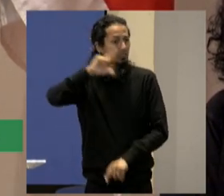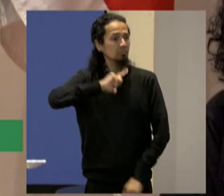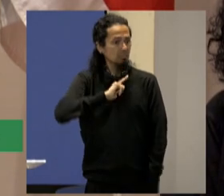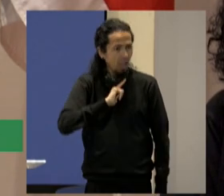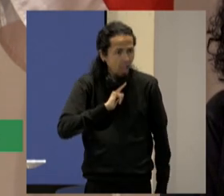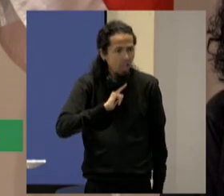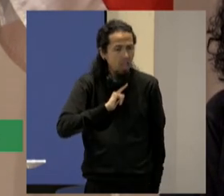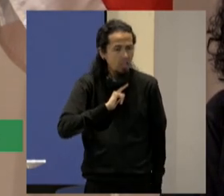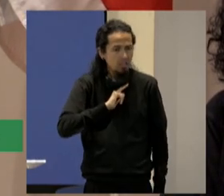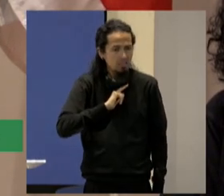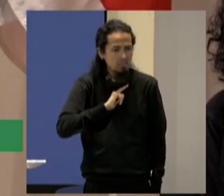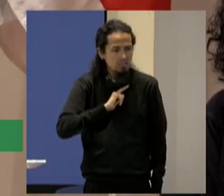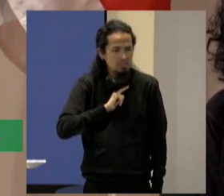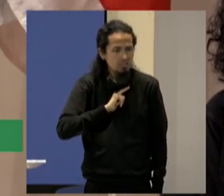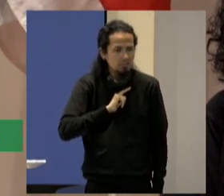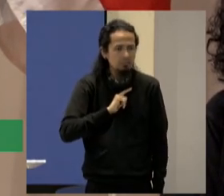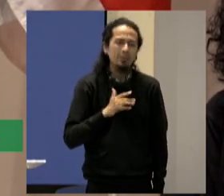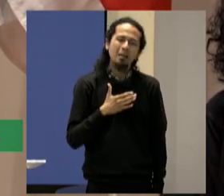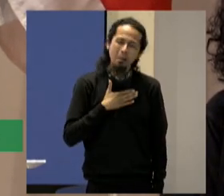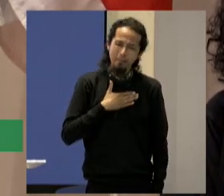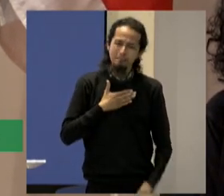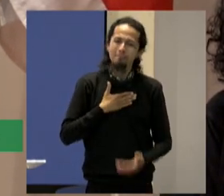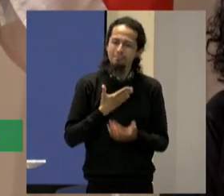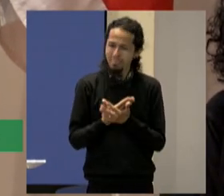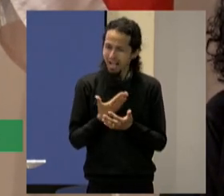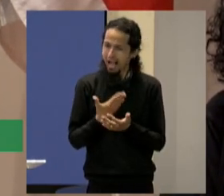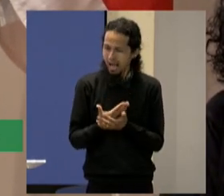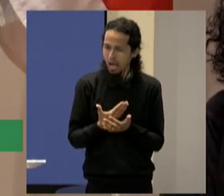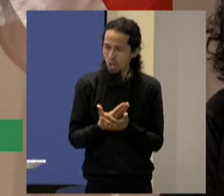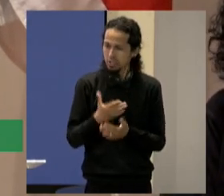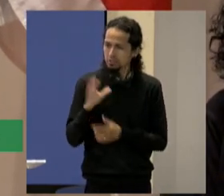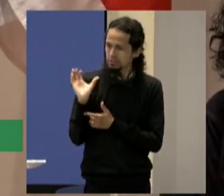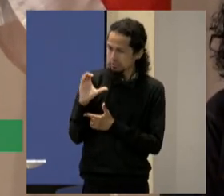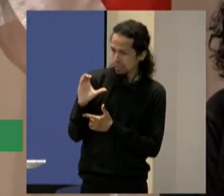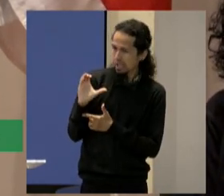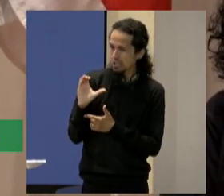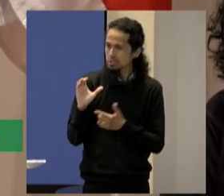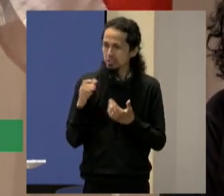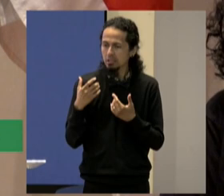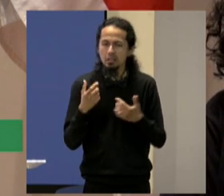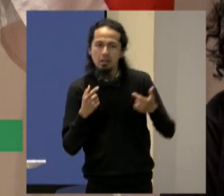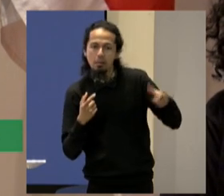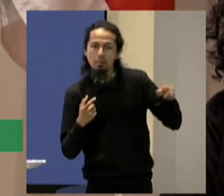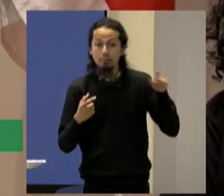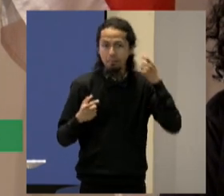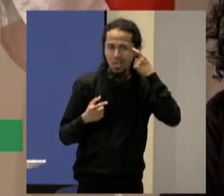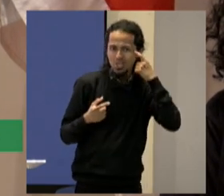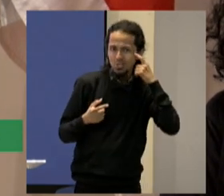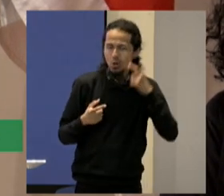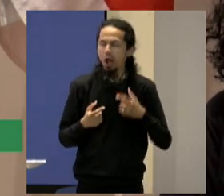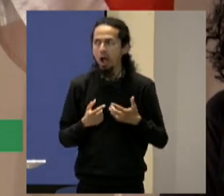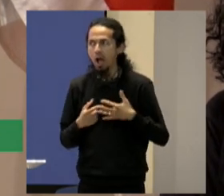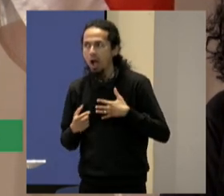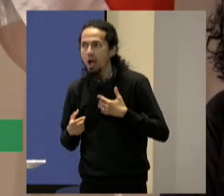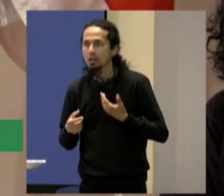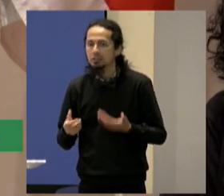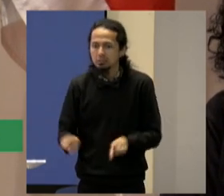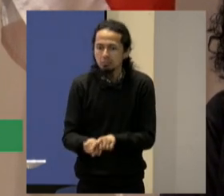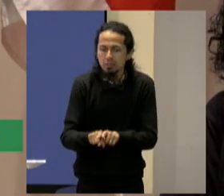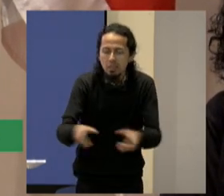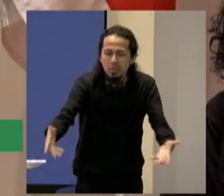as minhas aulas de no caso, a aula de ciências, e aí envolver também os